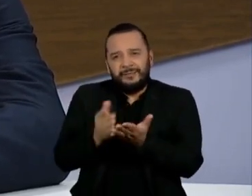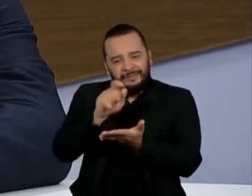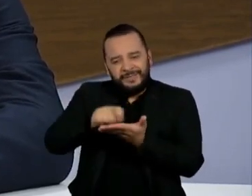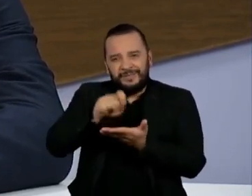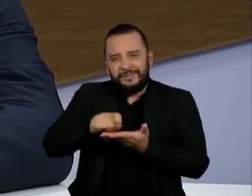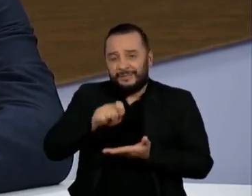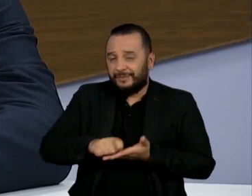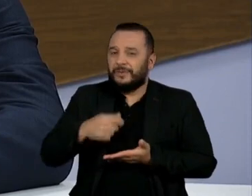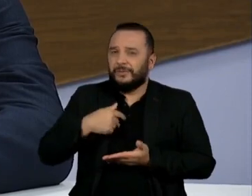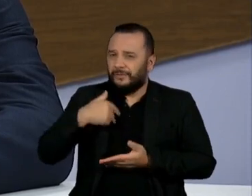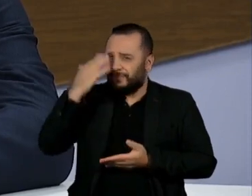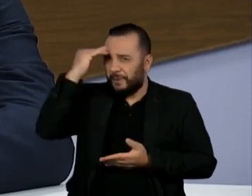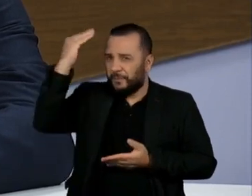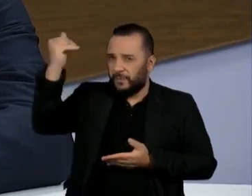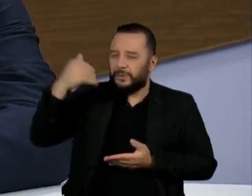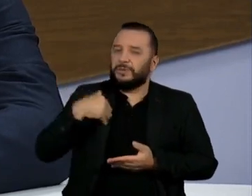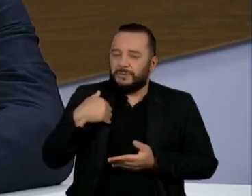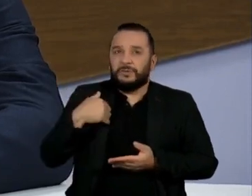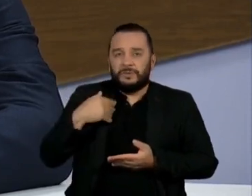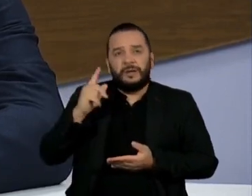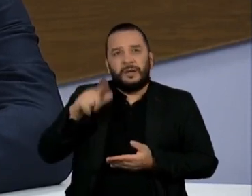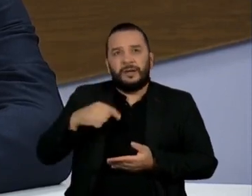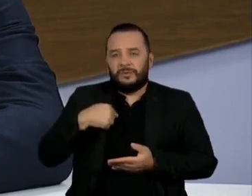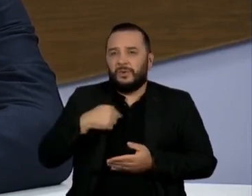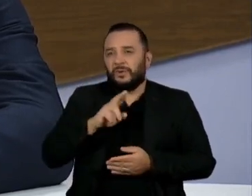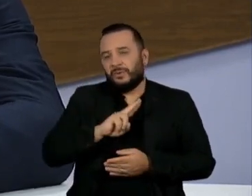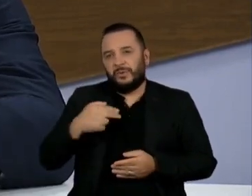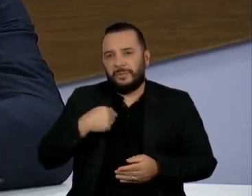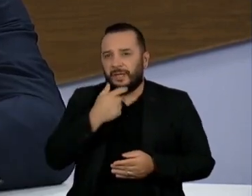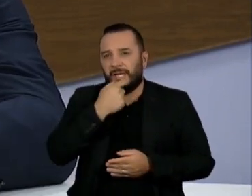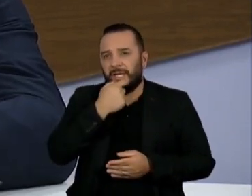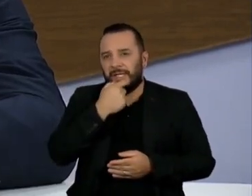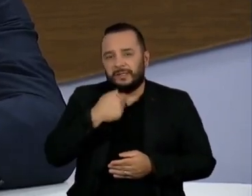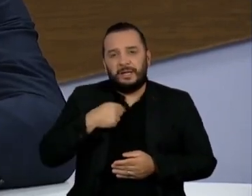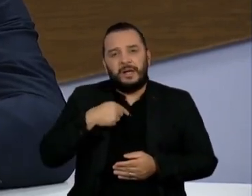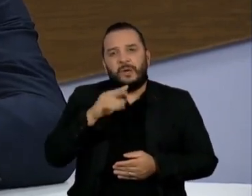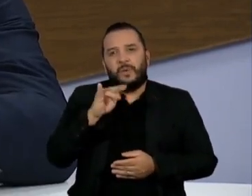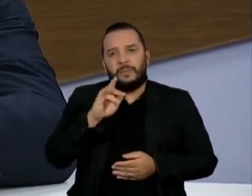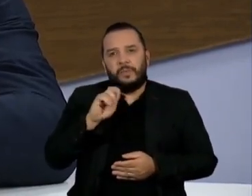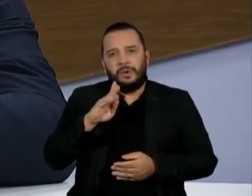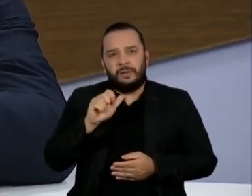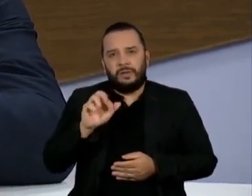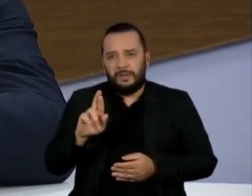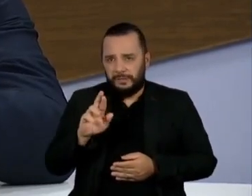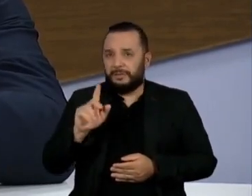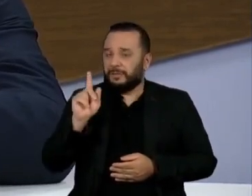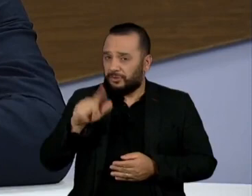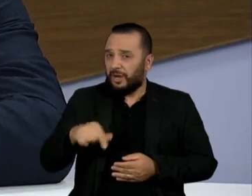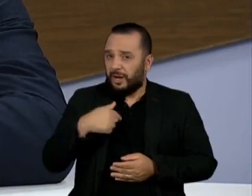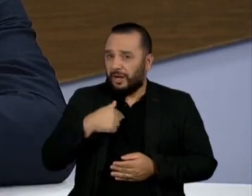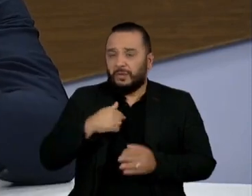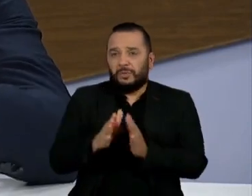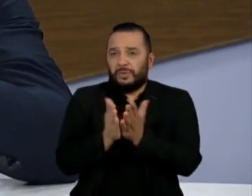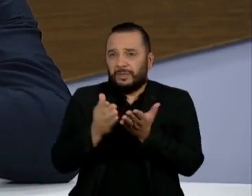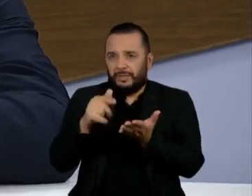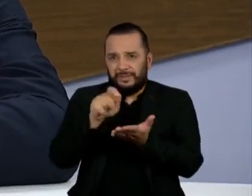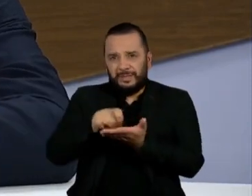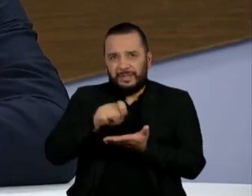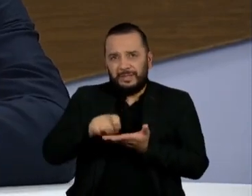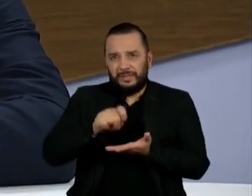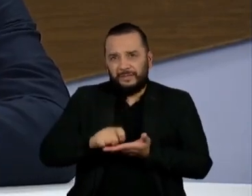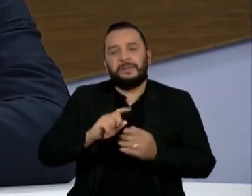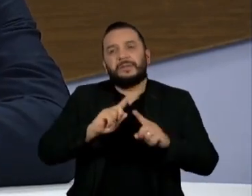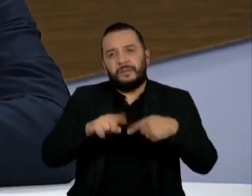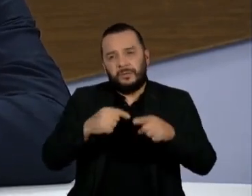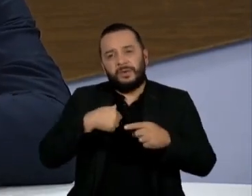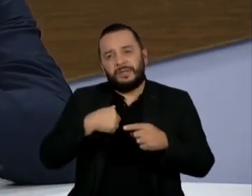continua talvez um dos seus mais conhecidos. O nome em inglês é Why Bother, o nome em inglês no livro em que ele foi transcrito depois de sair de